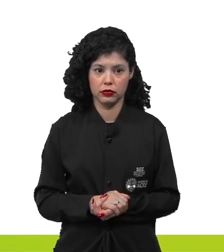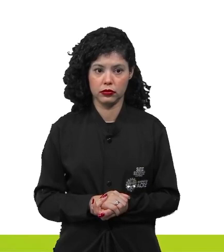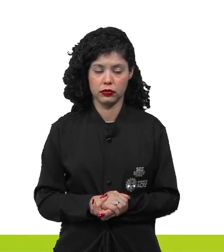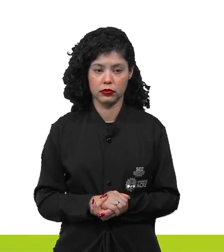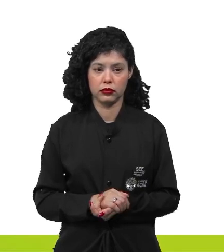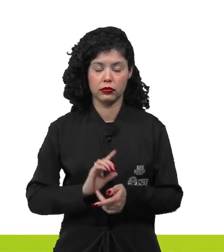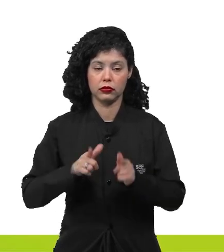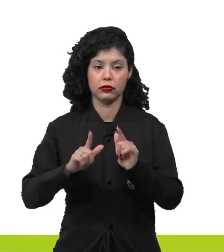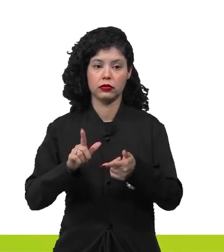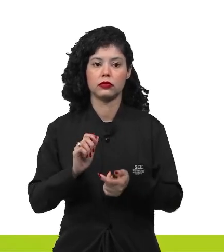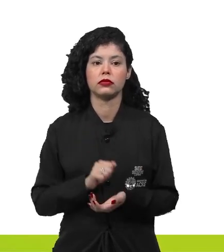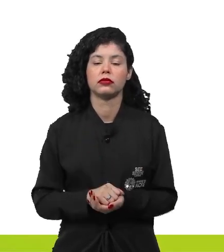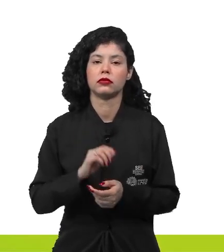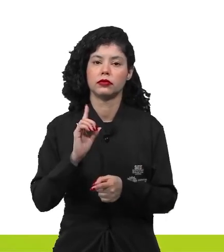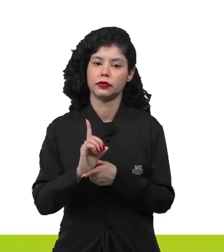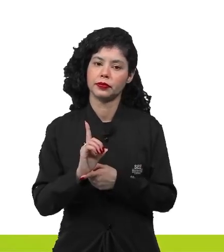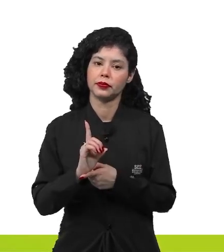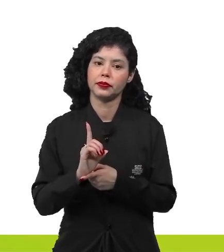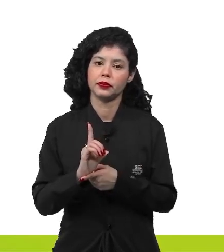É a letra